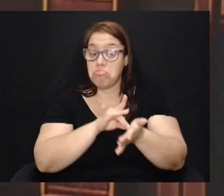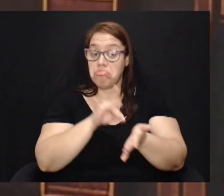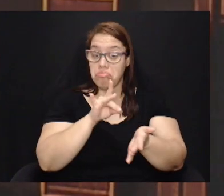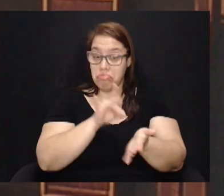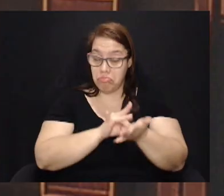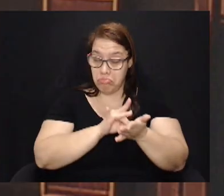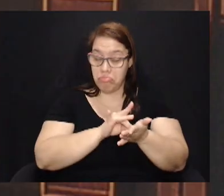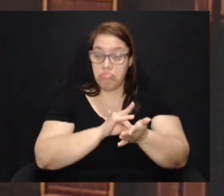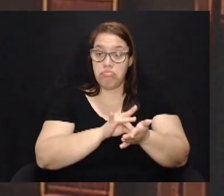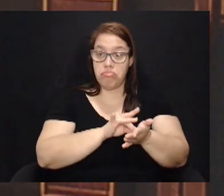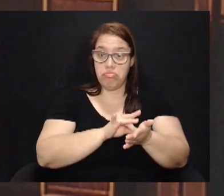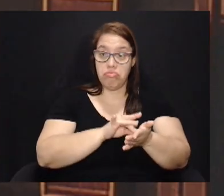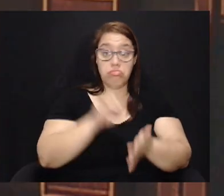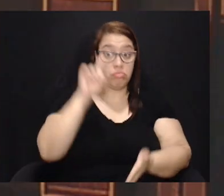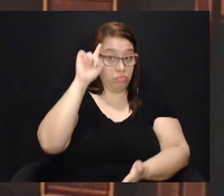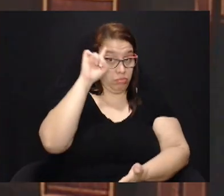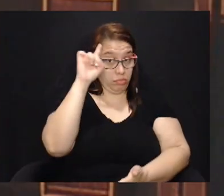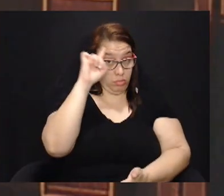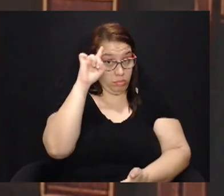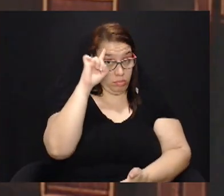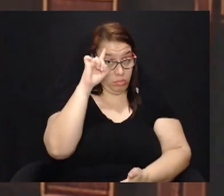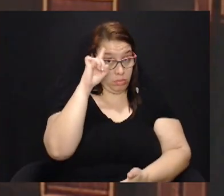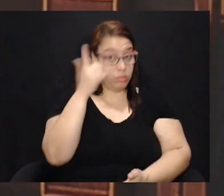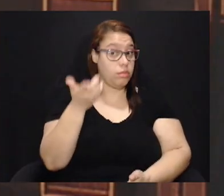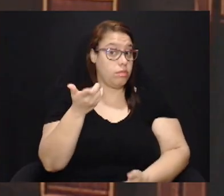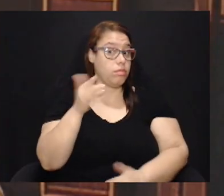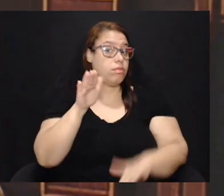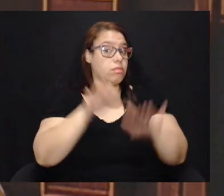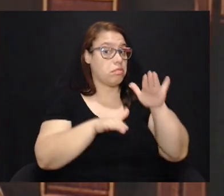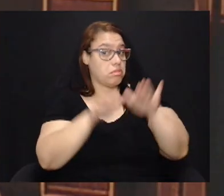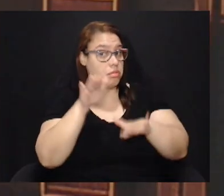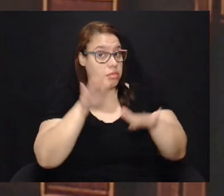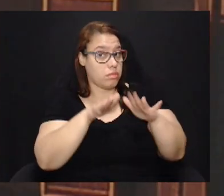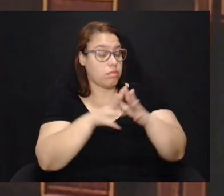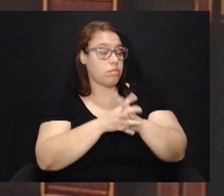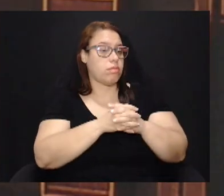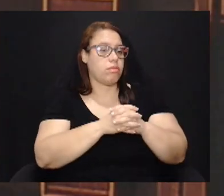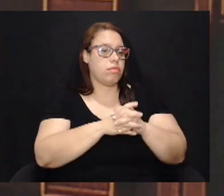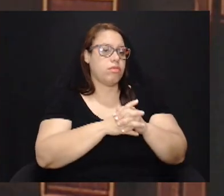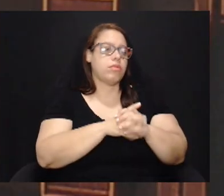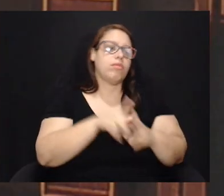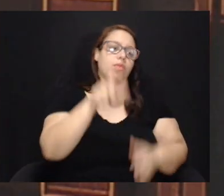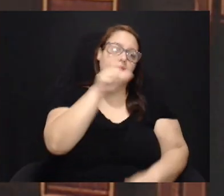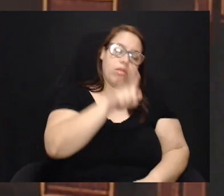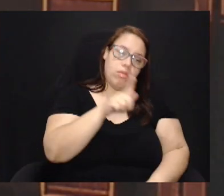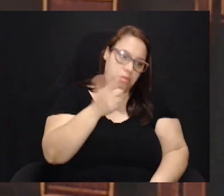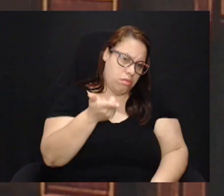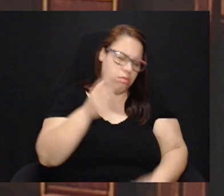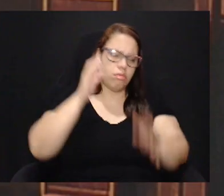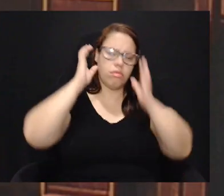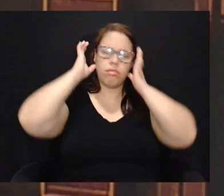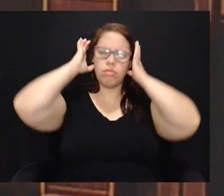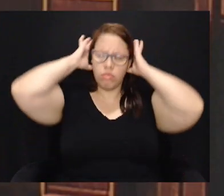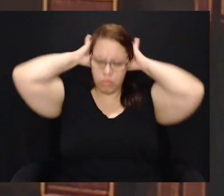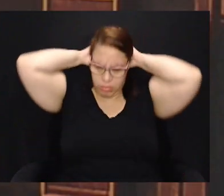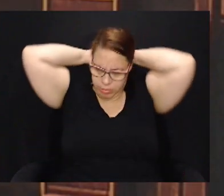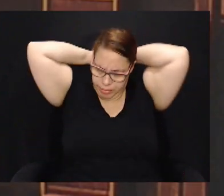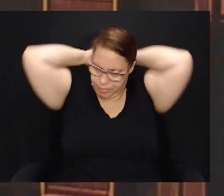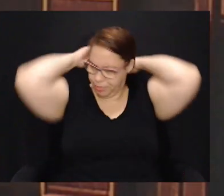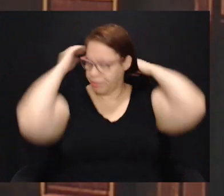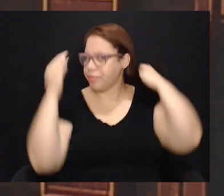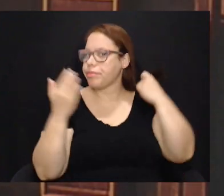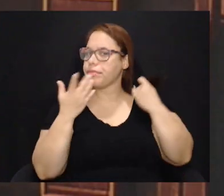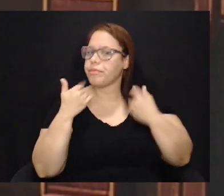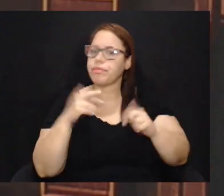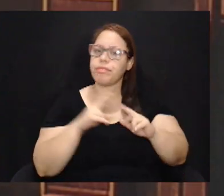o dia a dia. Sim. E aí, em determinados momentos, é lógico que é válido também a exceção, comer algo diferente. Então,